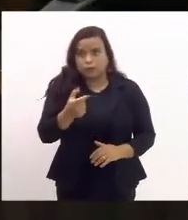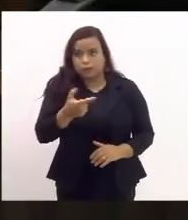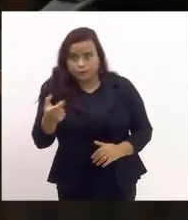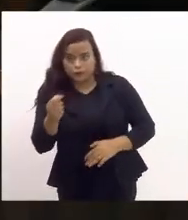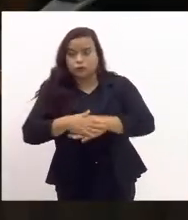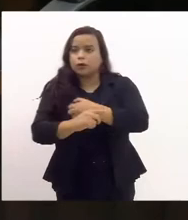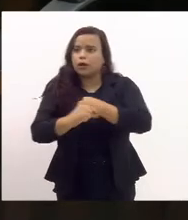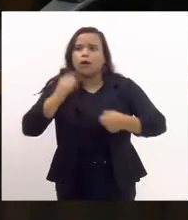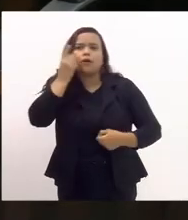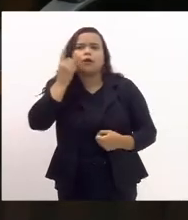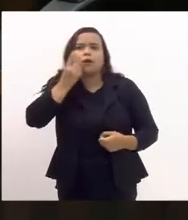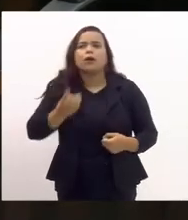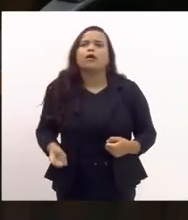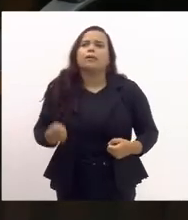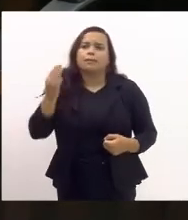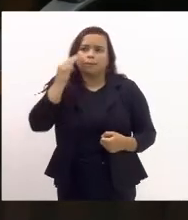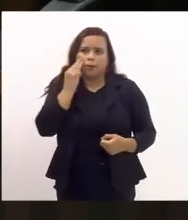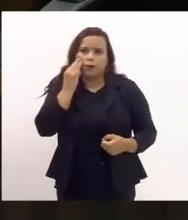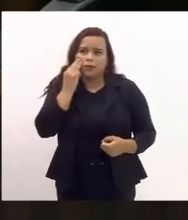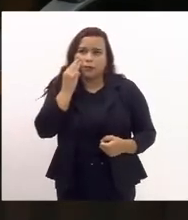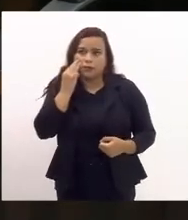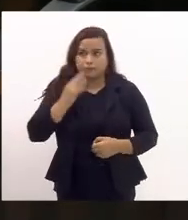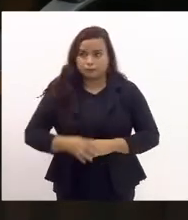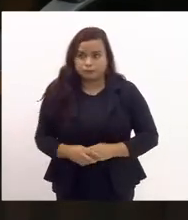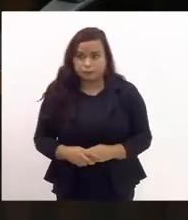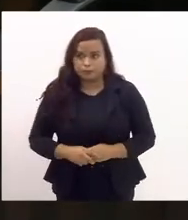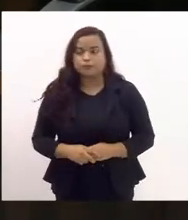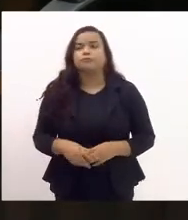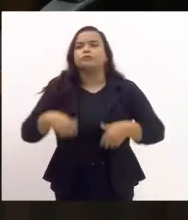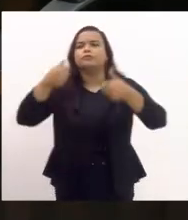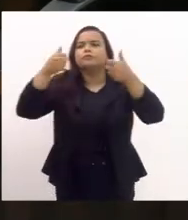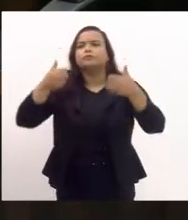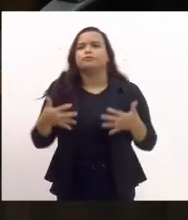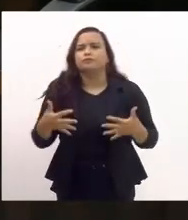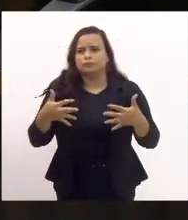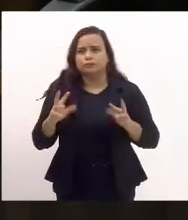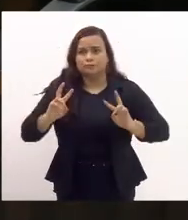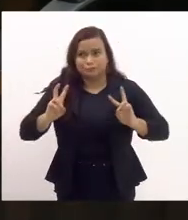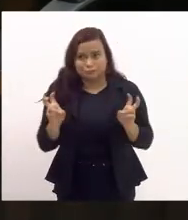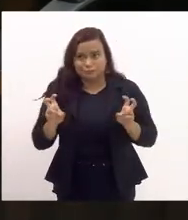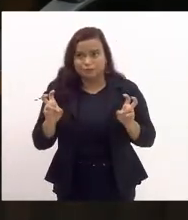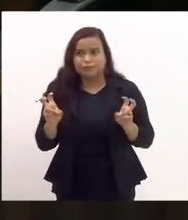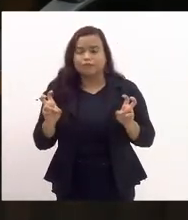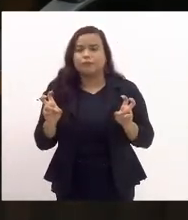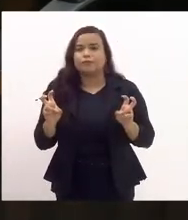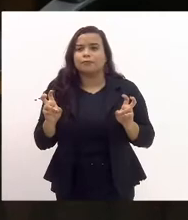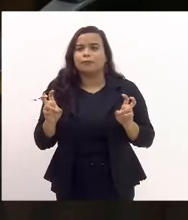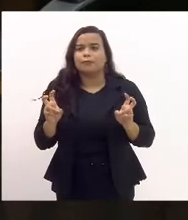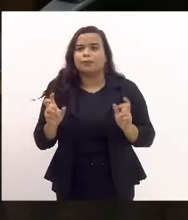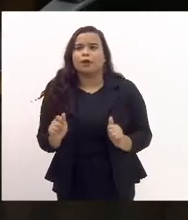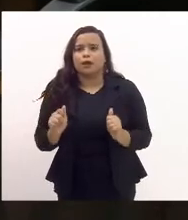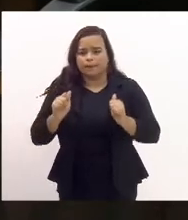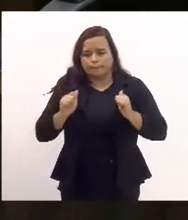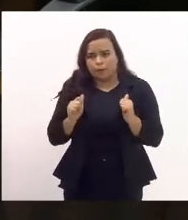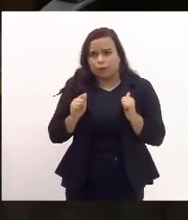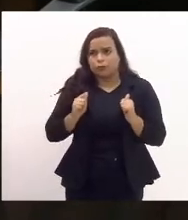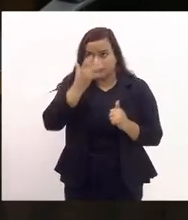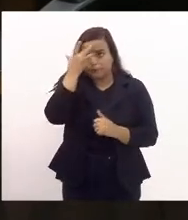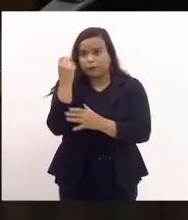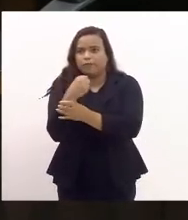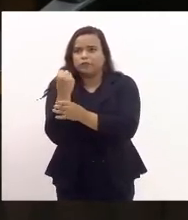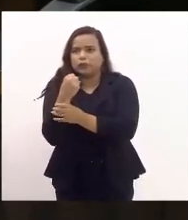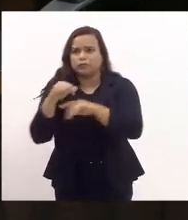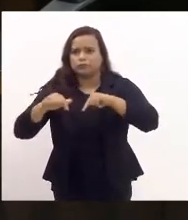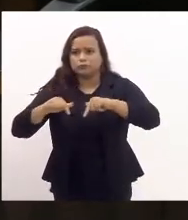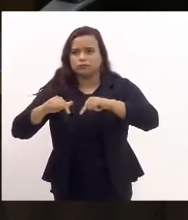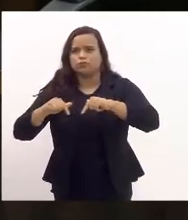autoria da deputada Mônica Francisco dispõe sobre condições para o repouso dos fisioterapeutas e terapeutas ocupacionais